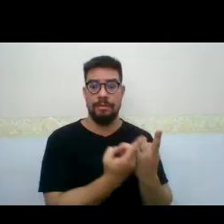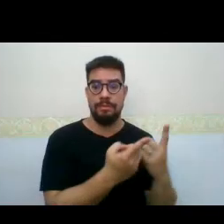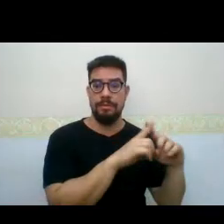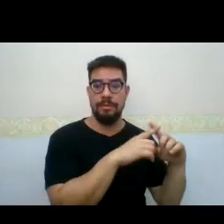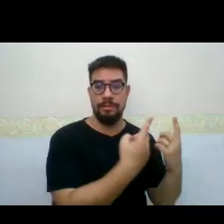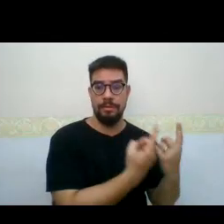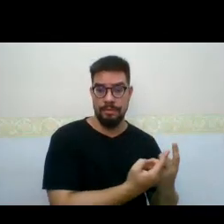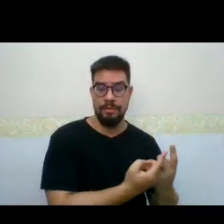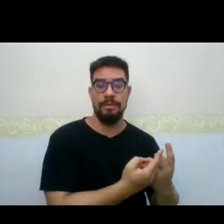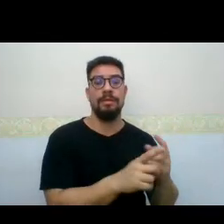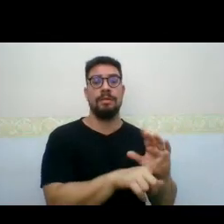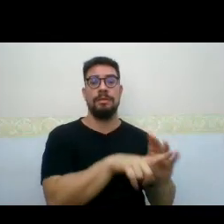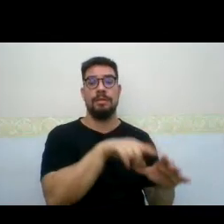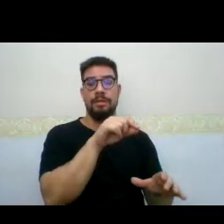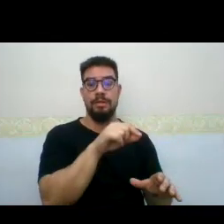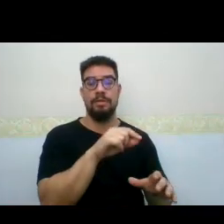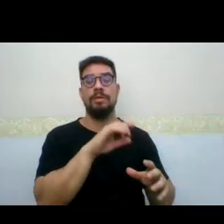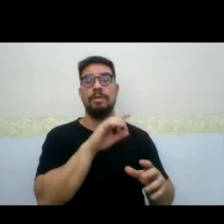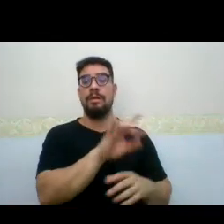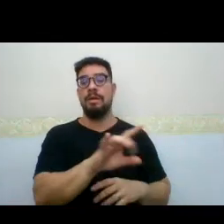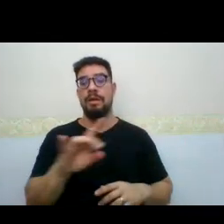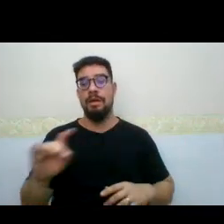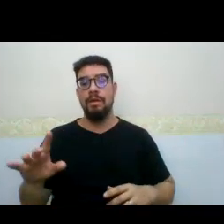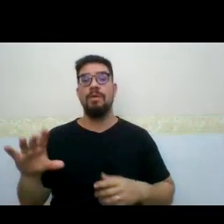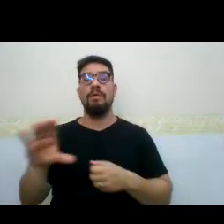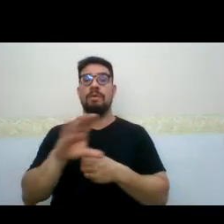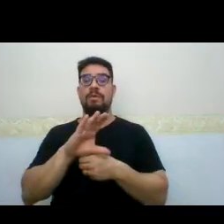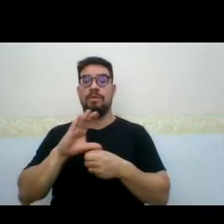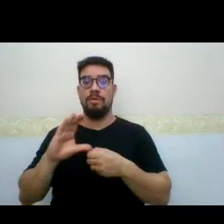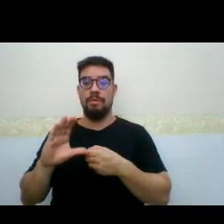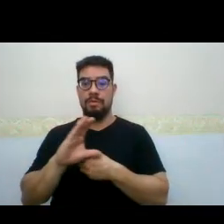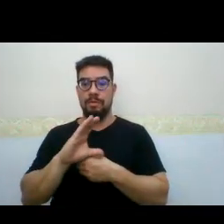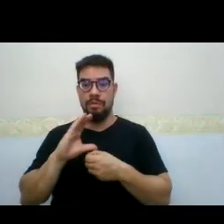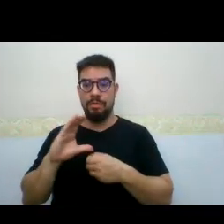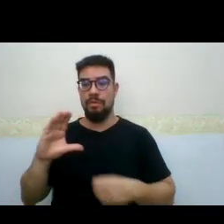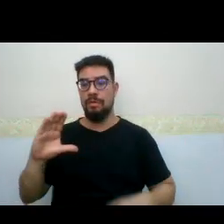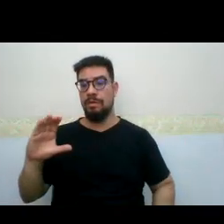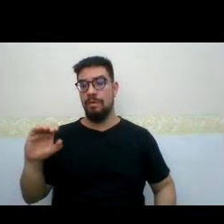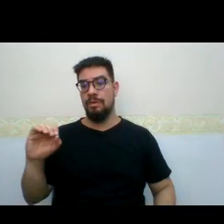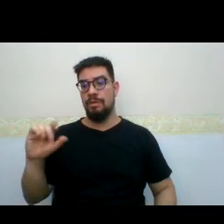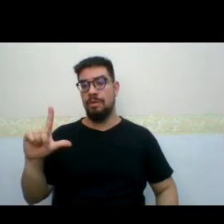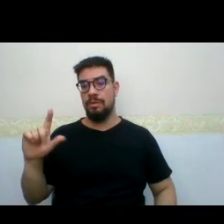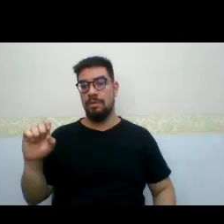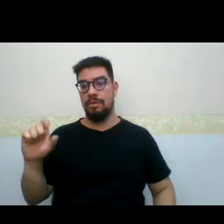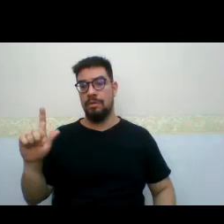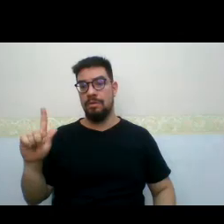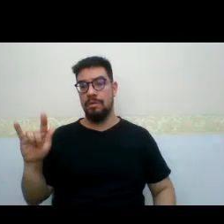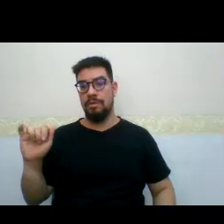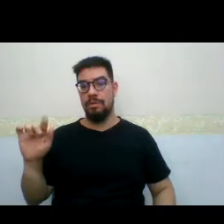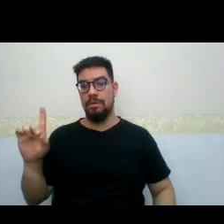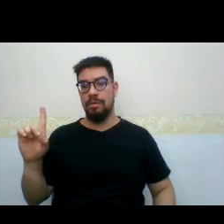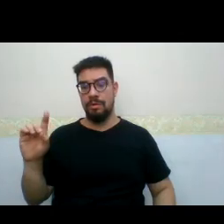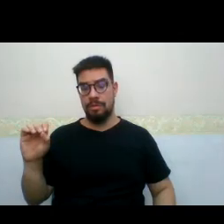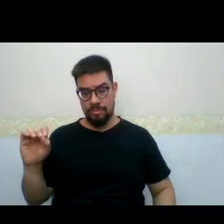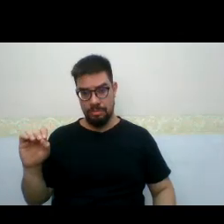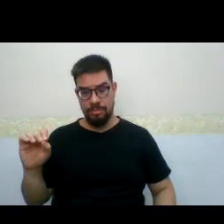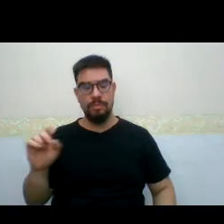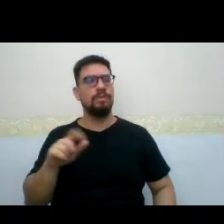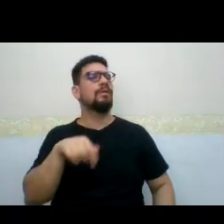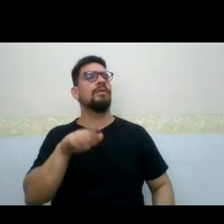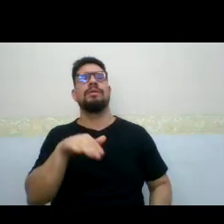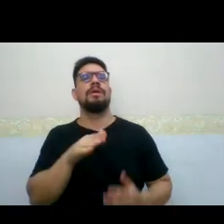órgão chamado colegiado do curso. Então, são instâncias dentro da universidade. Quem aprova? Então, a partir